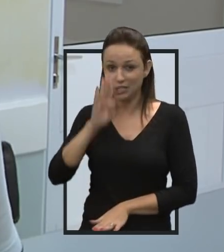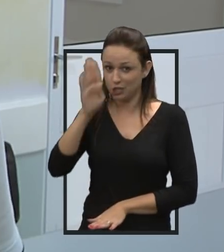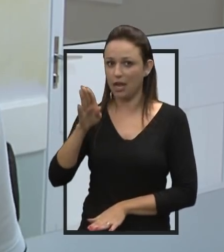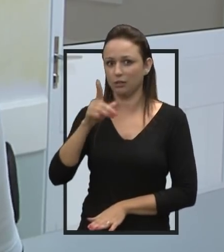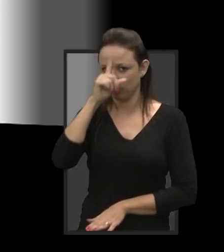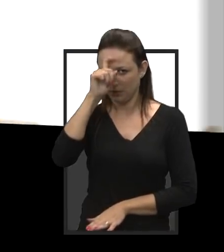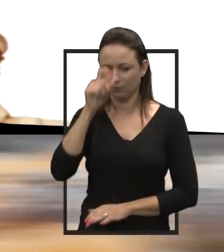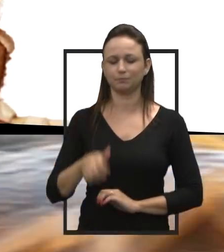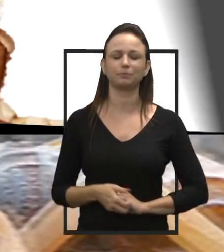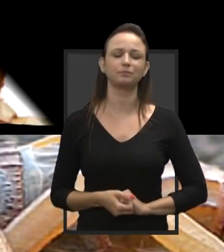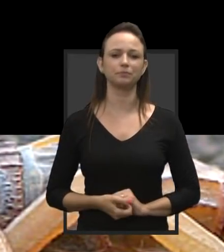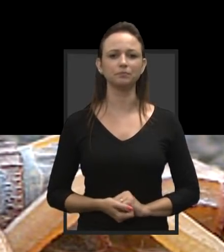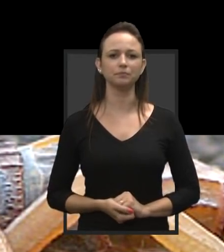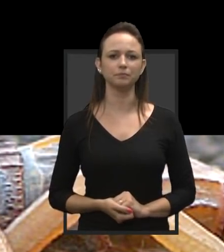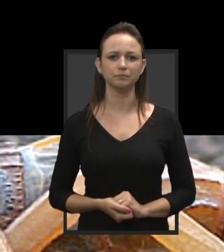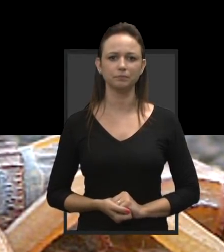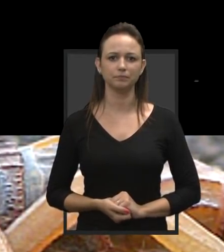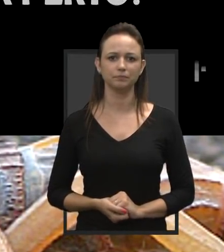para o pronto-socorro.